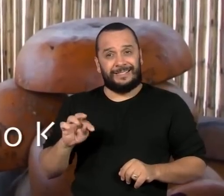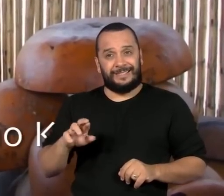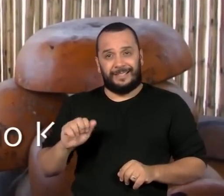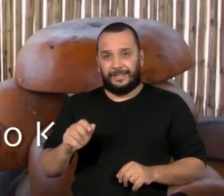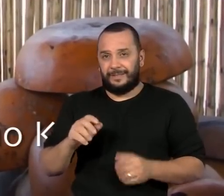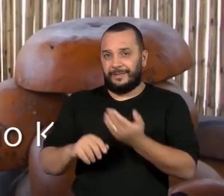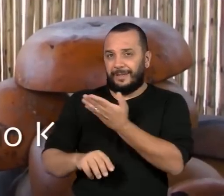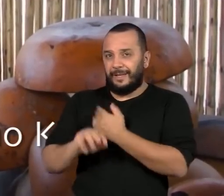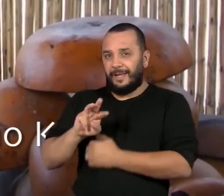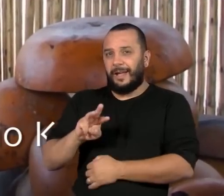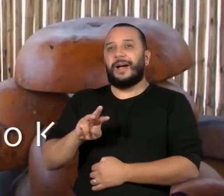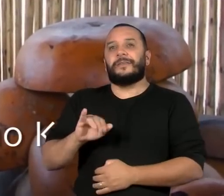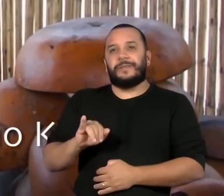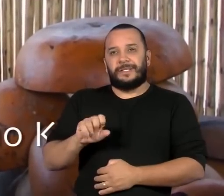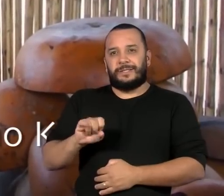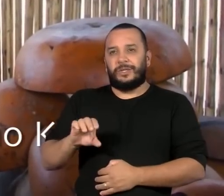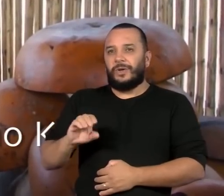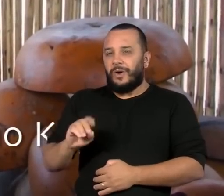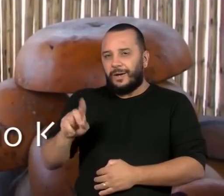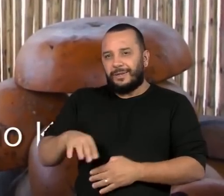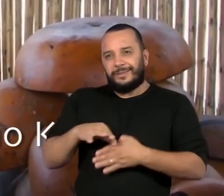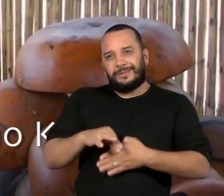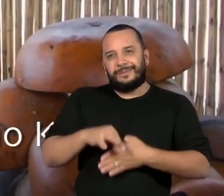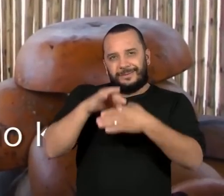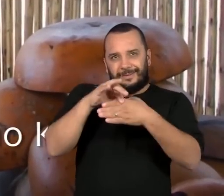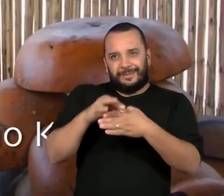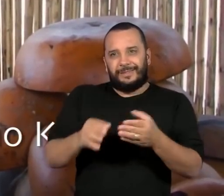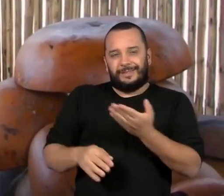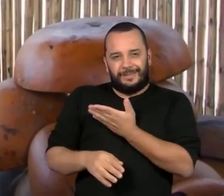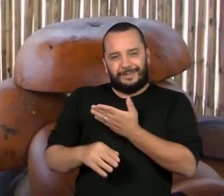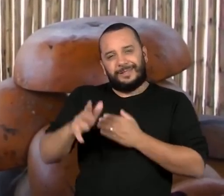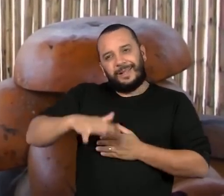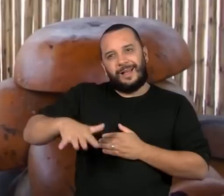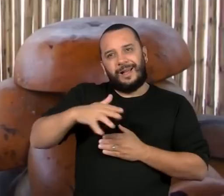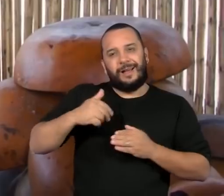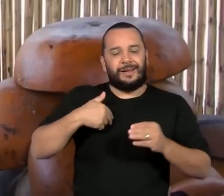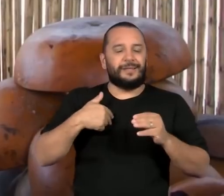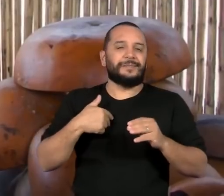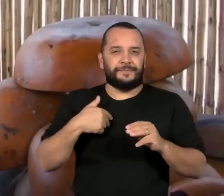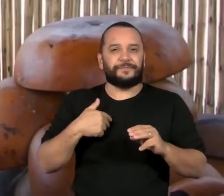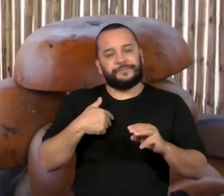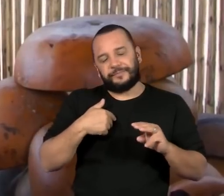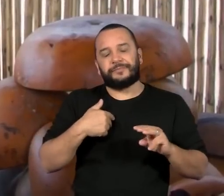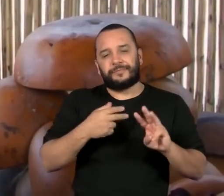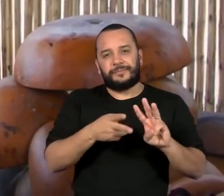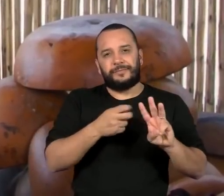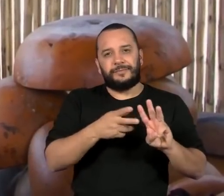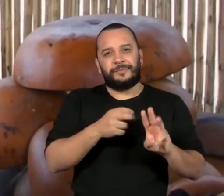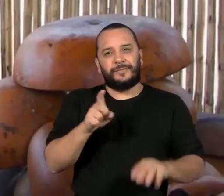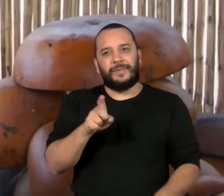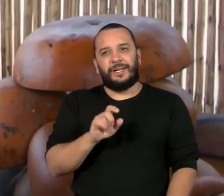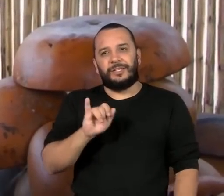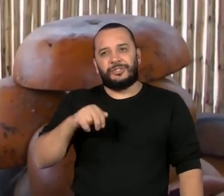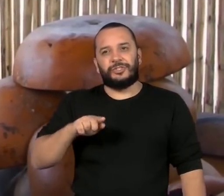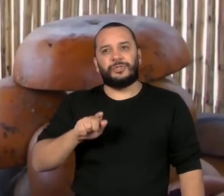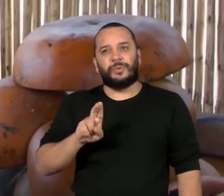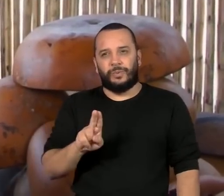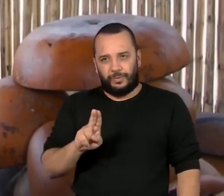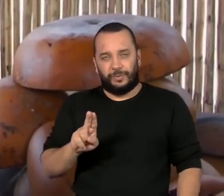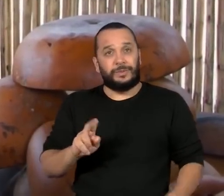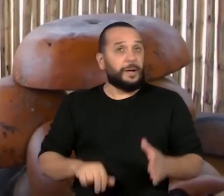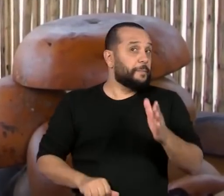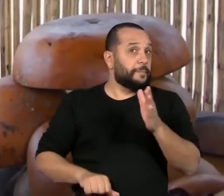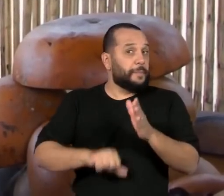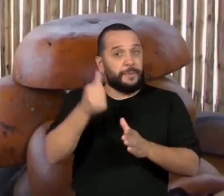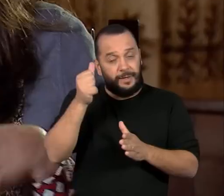uma liderança caiabi da terra indígena do Xingu, que participou da nossa primeira